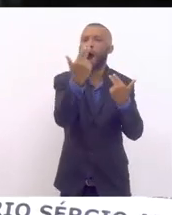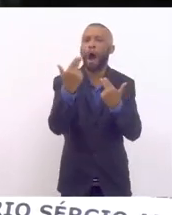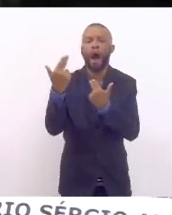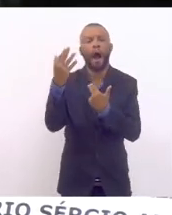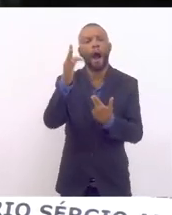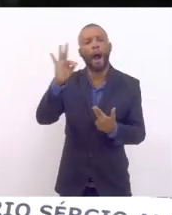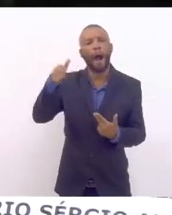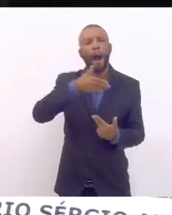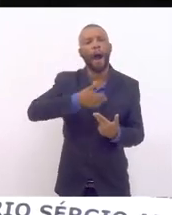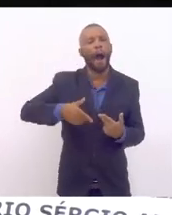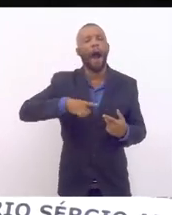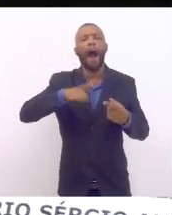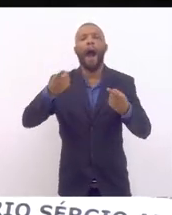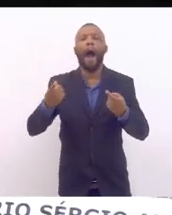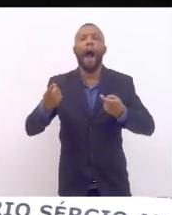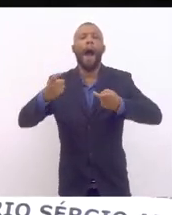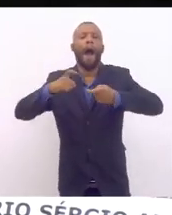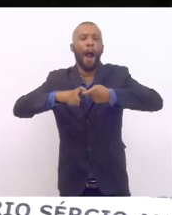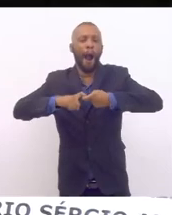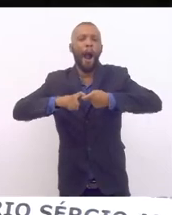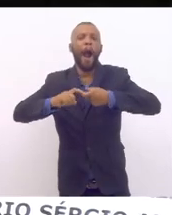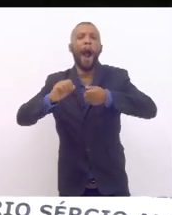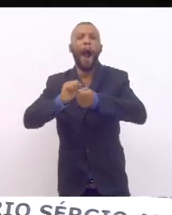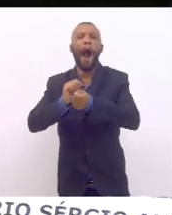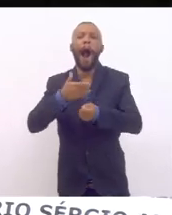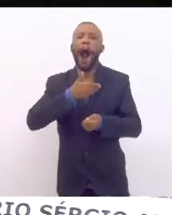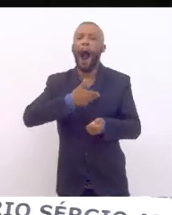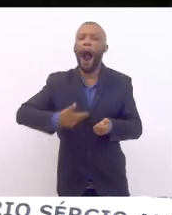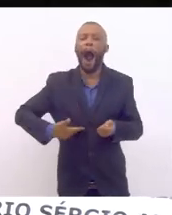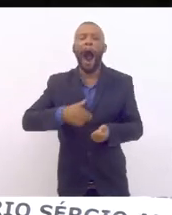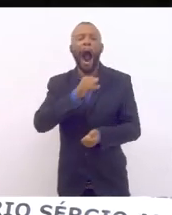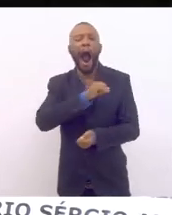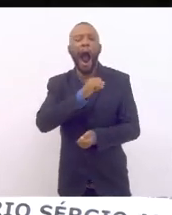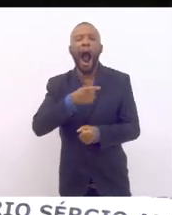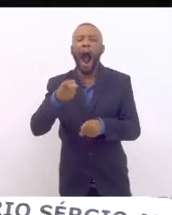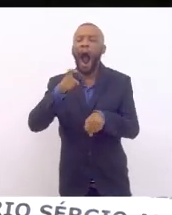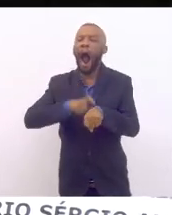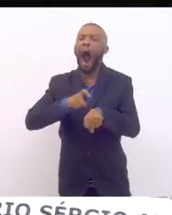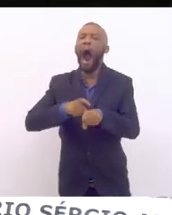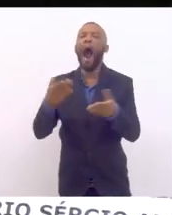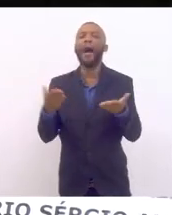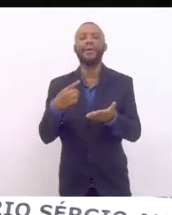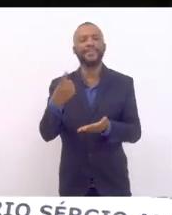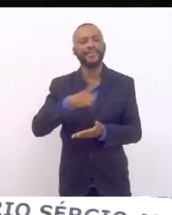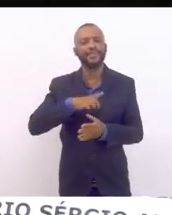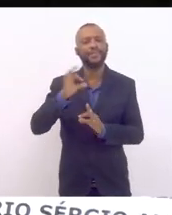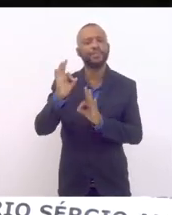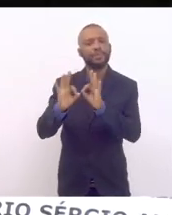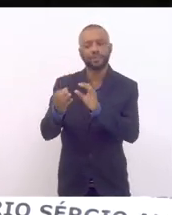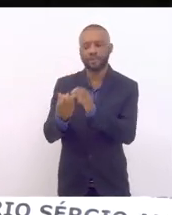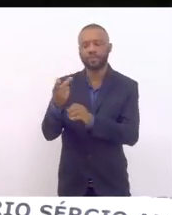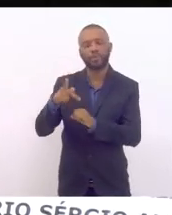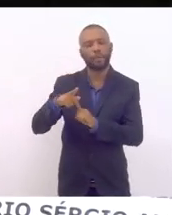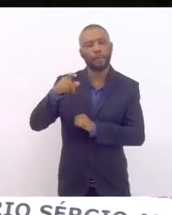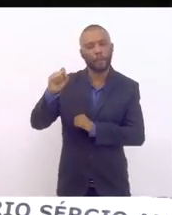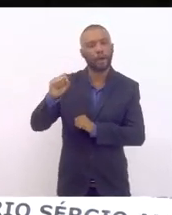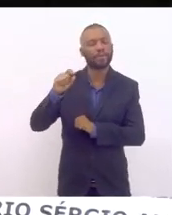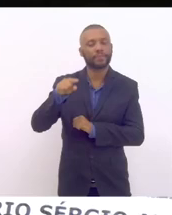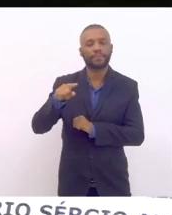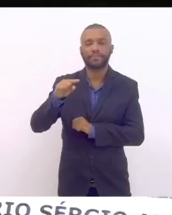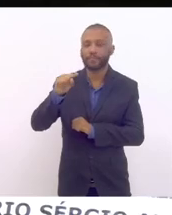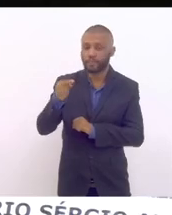federais têm parcerias com o estado neste momento estamos formando numa pós há mais de